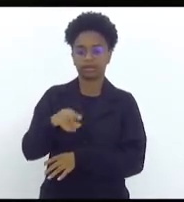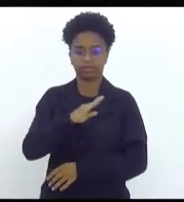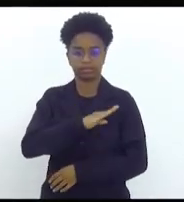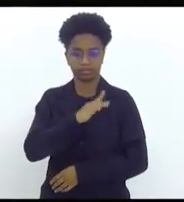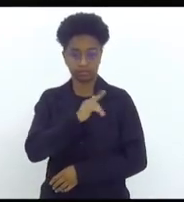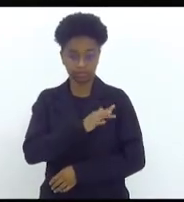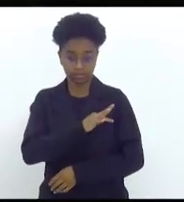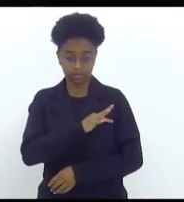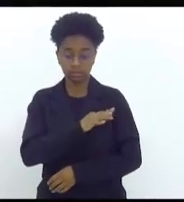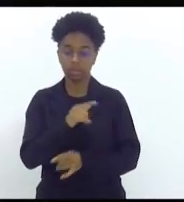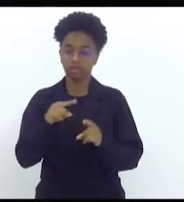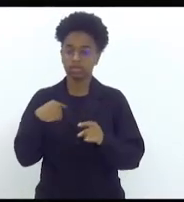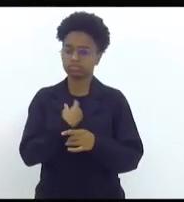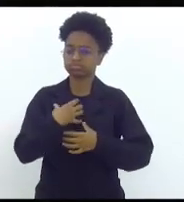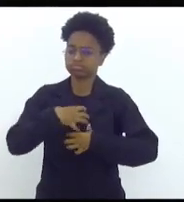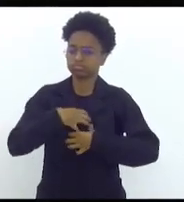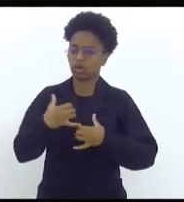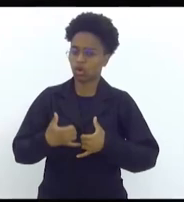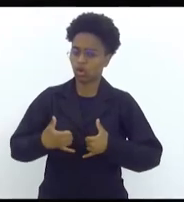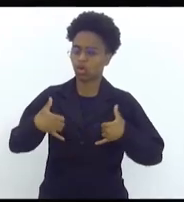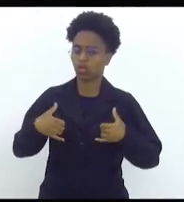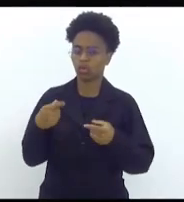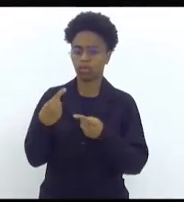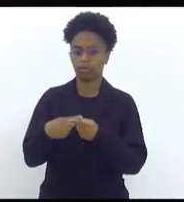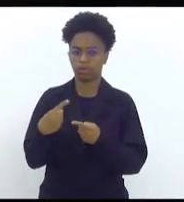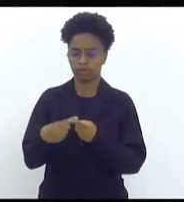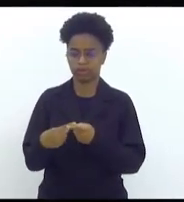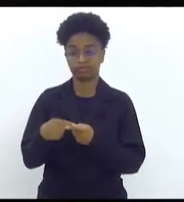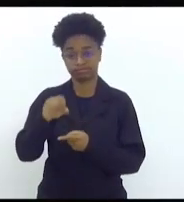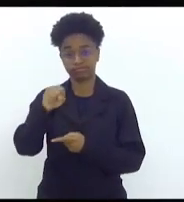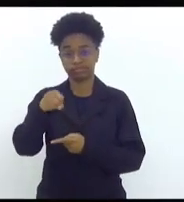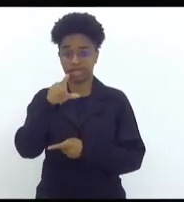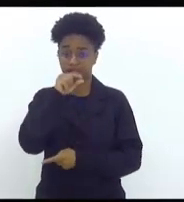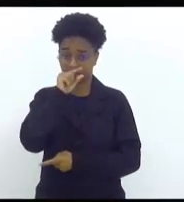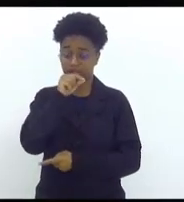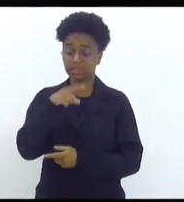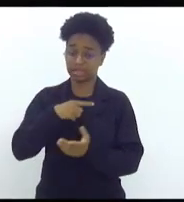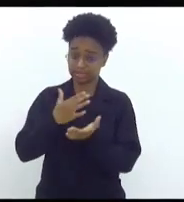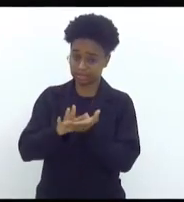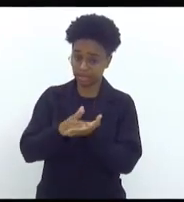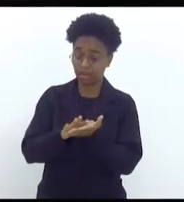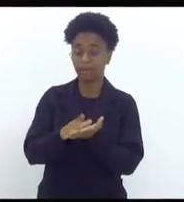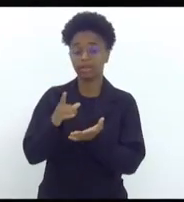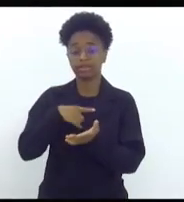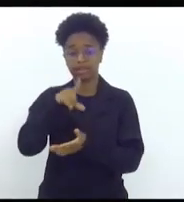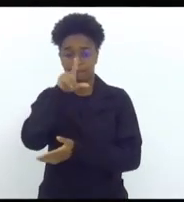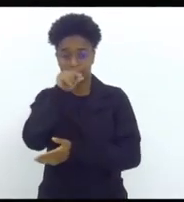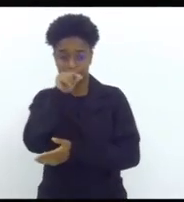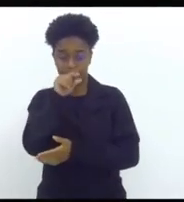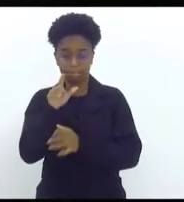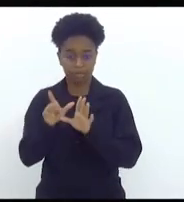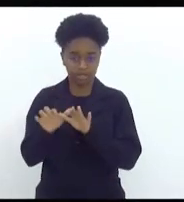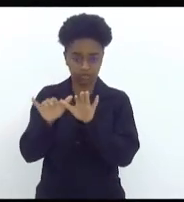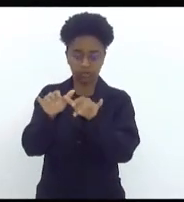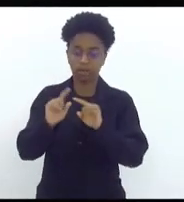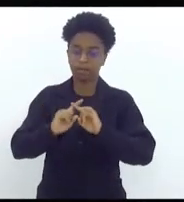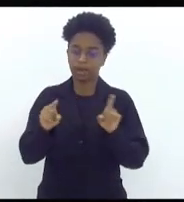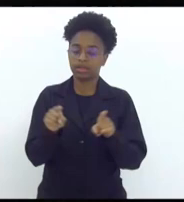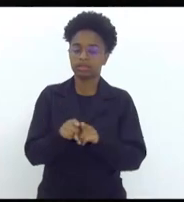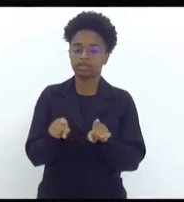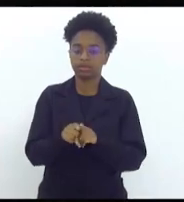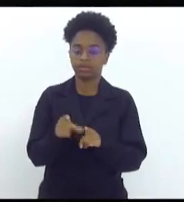Fluminense que muito nos orgulha Porque sim Nilópolis é samba Nilópolis e a beija-flor mais Nilópolis também